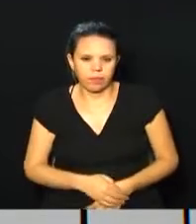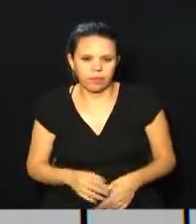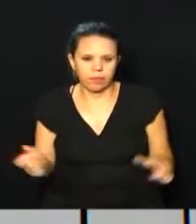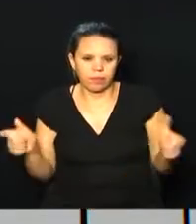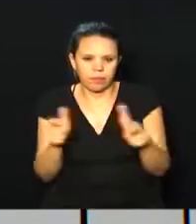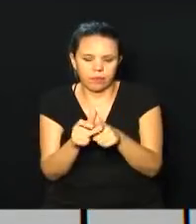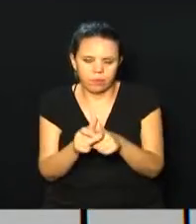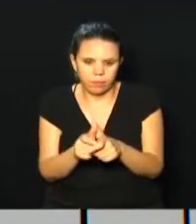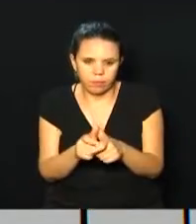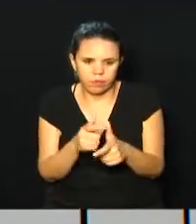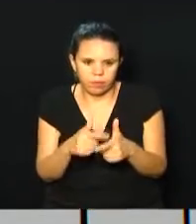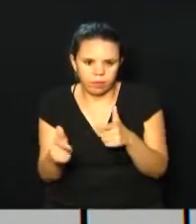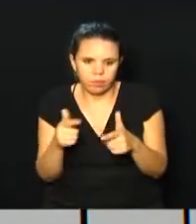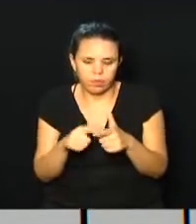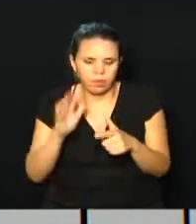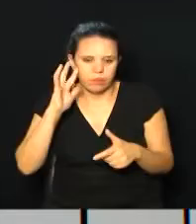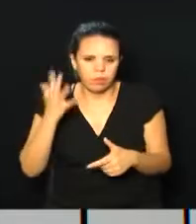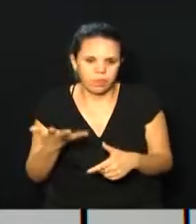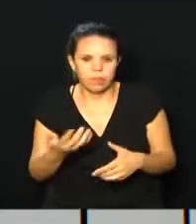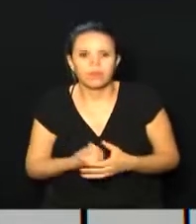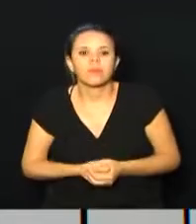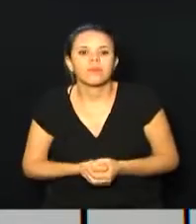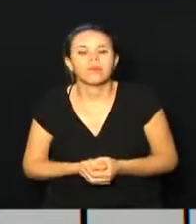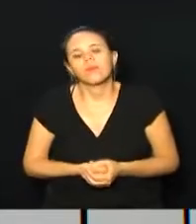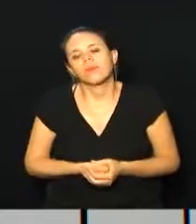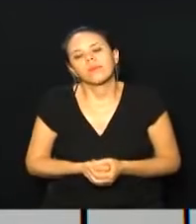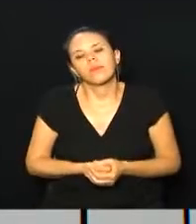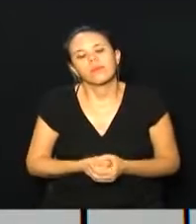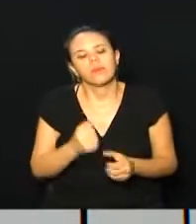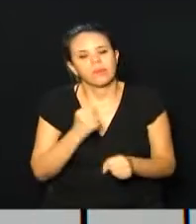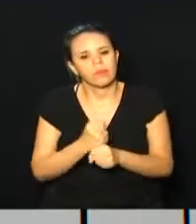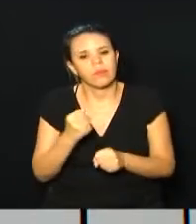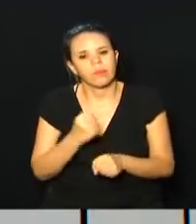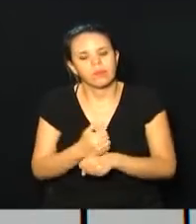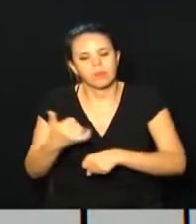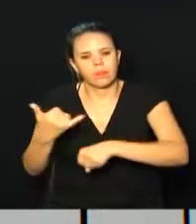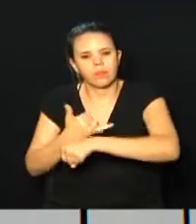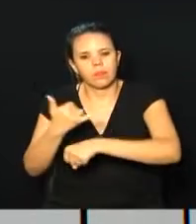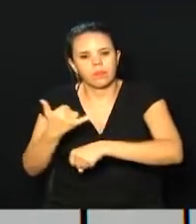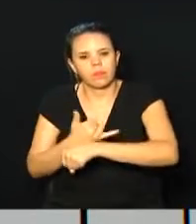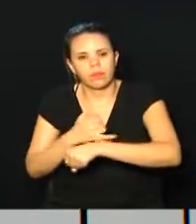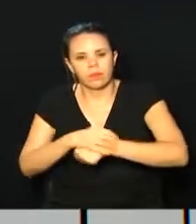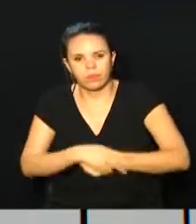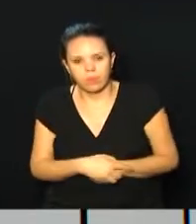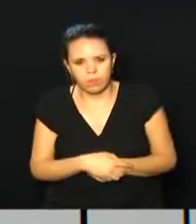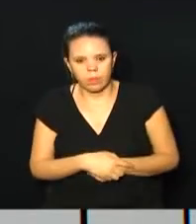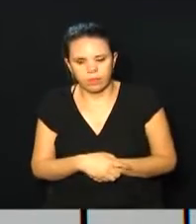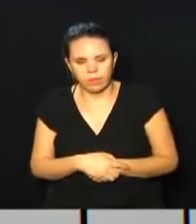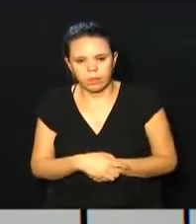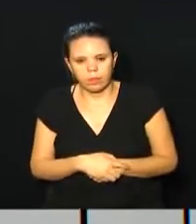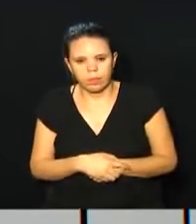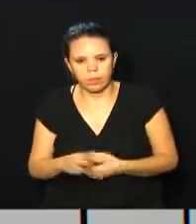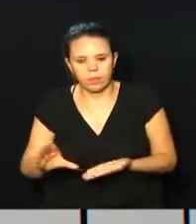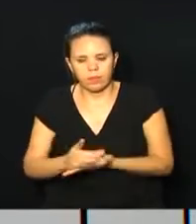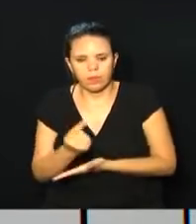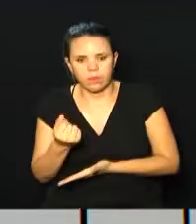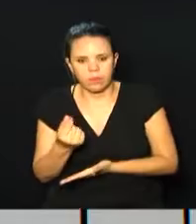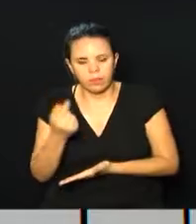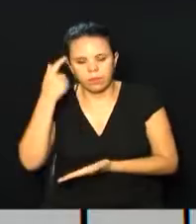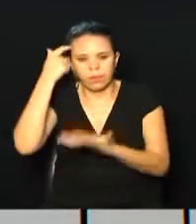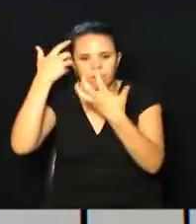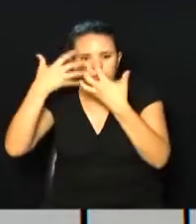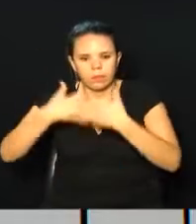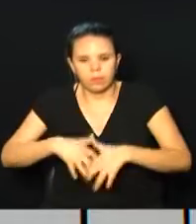minimizar as consequências disso. As obras de infraestrutura, que envolvem muito recurso, têm que ser